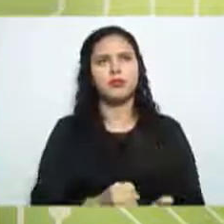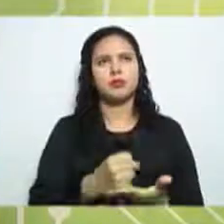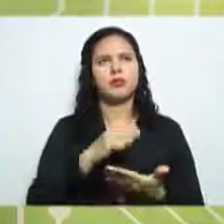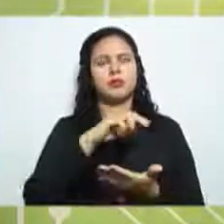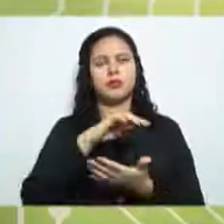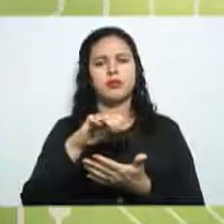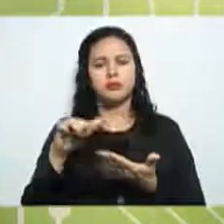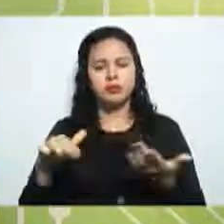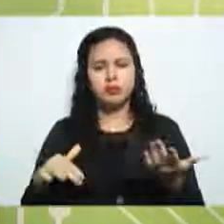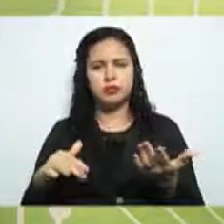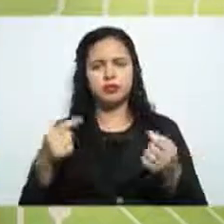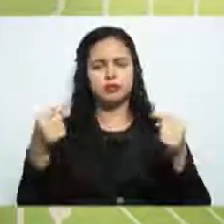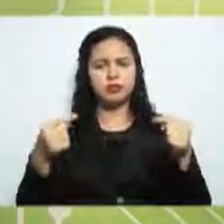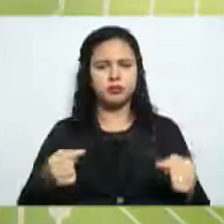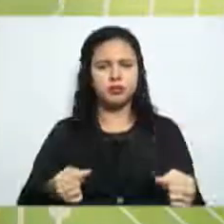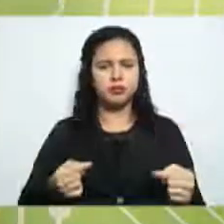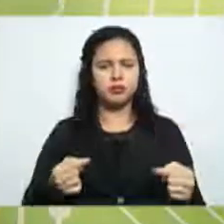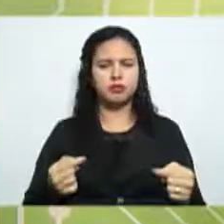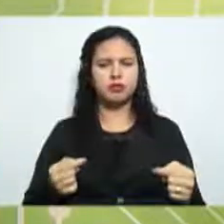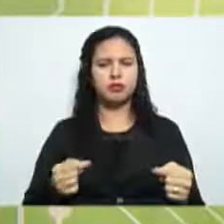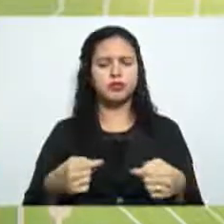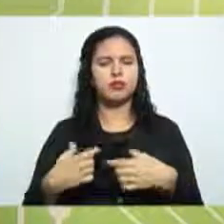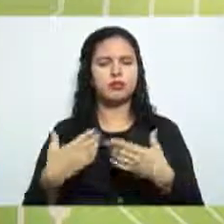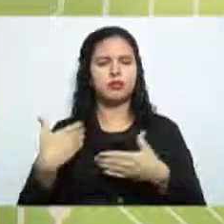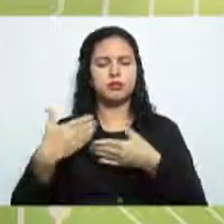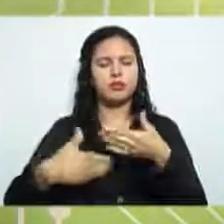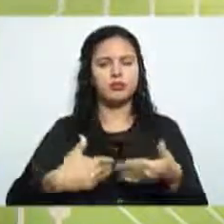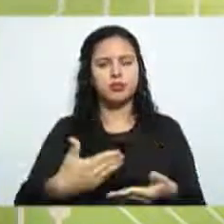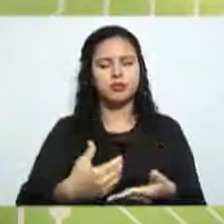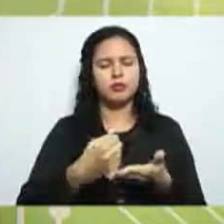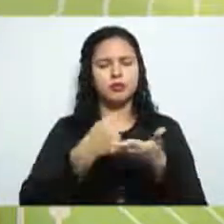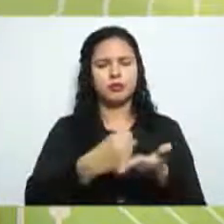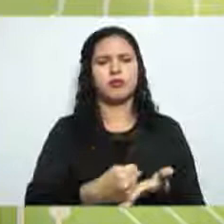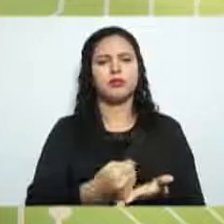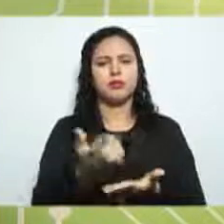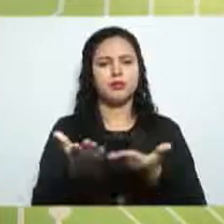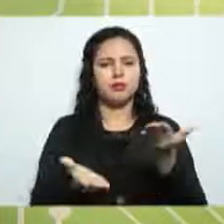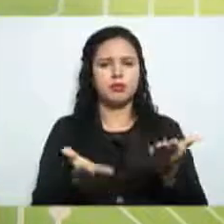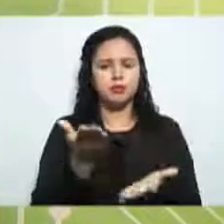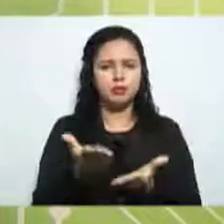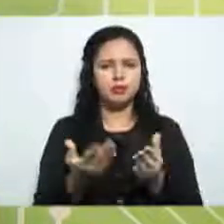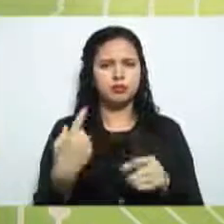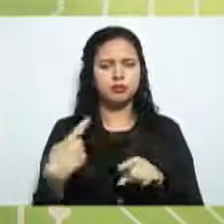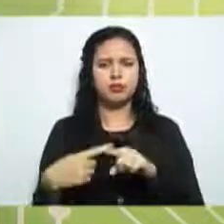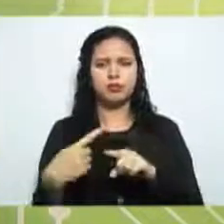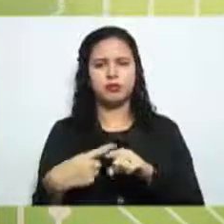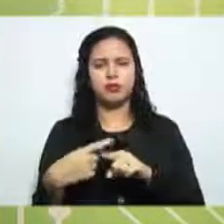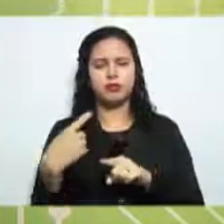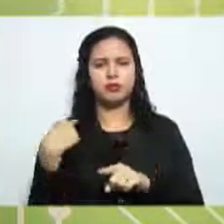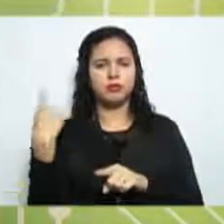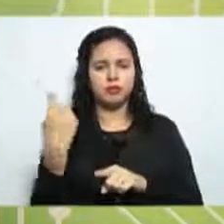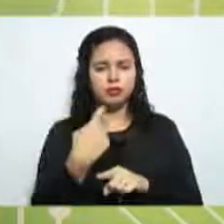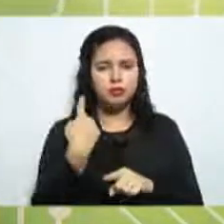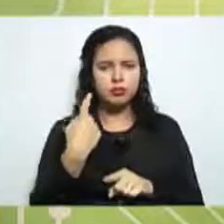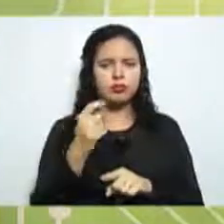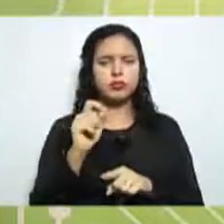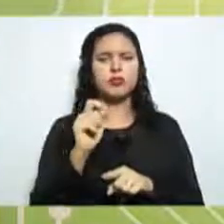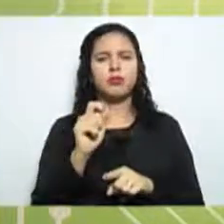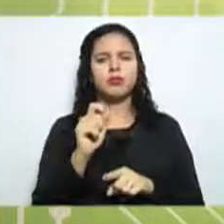de produtos e concorrência. E nesse processo trazer uma certa estabilidade, porque a gente não fica viciado, não